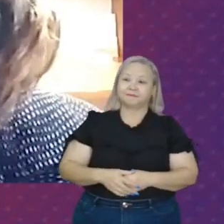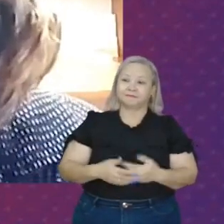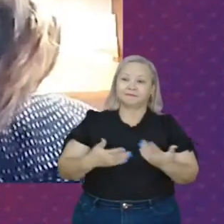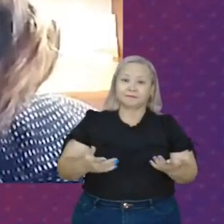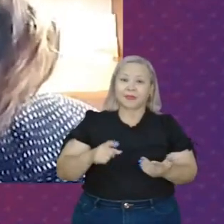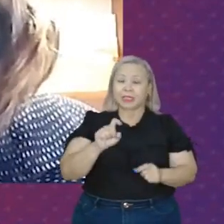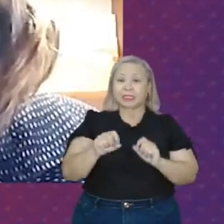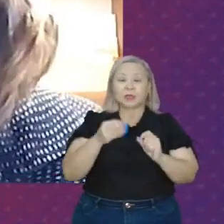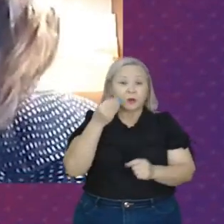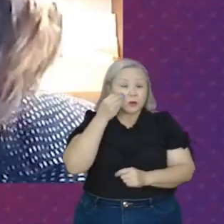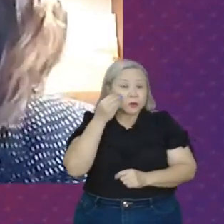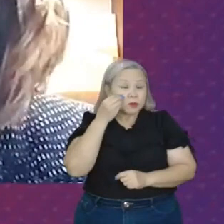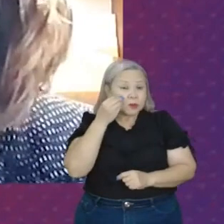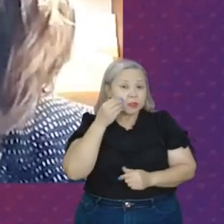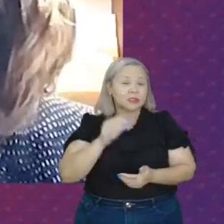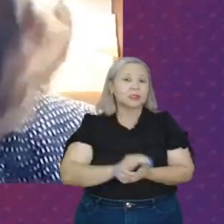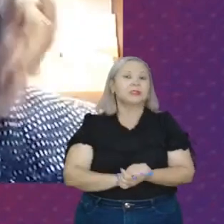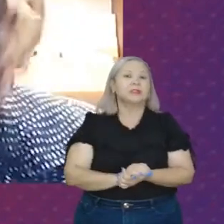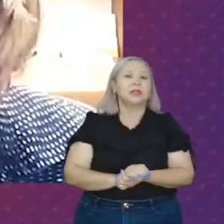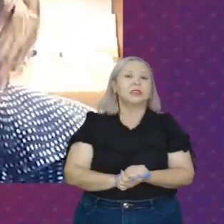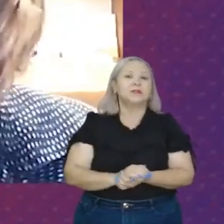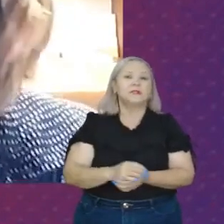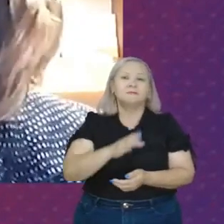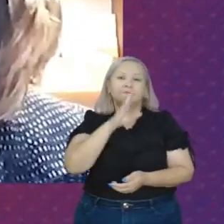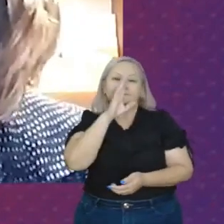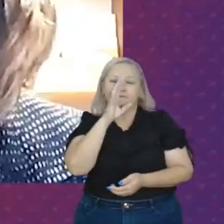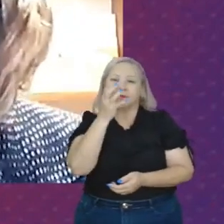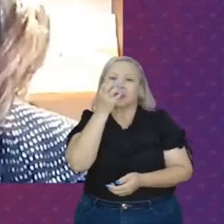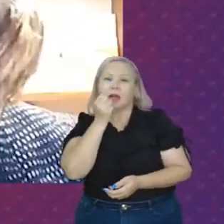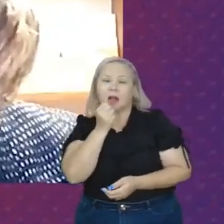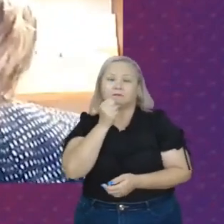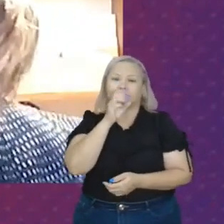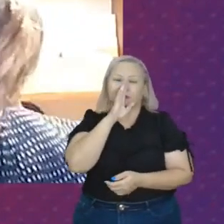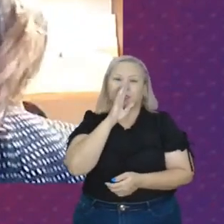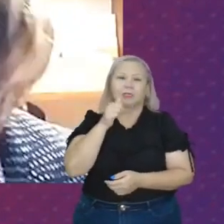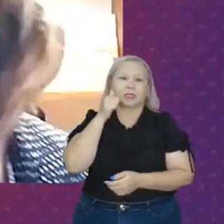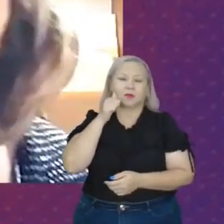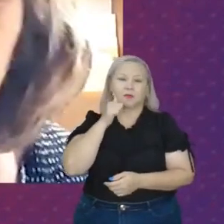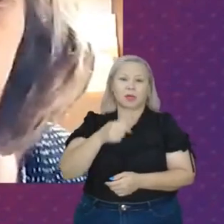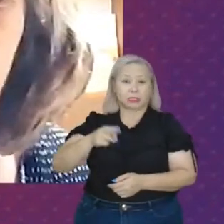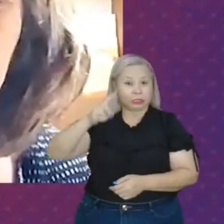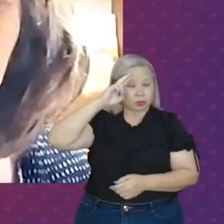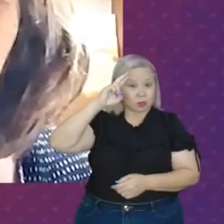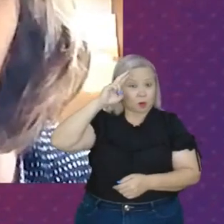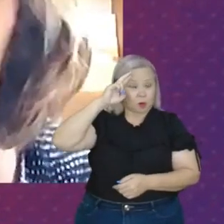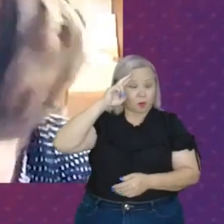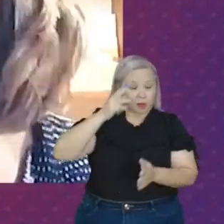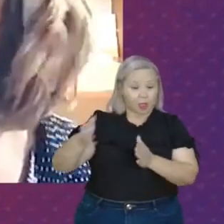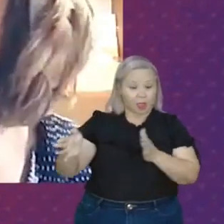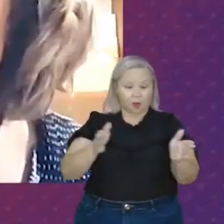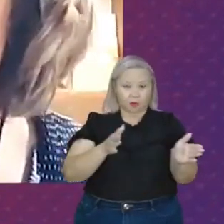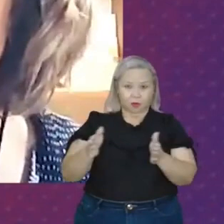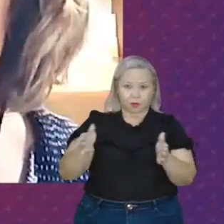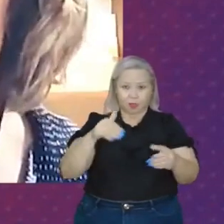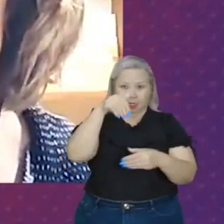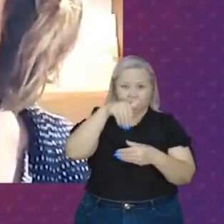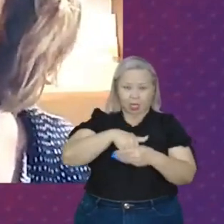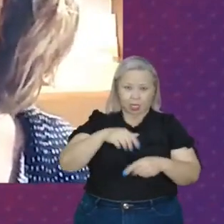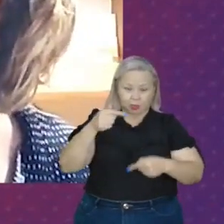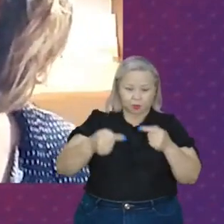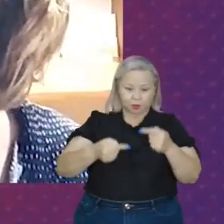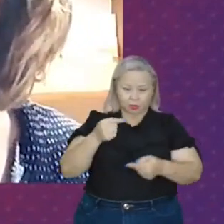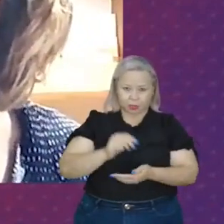São tentativas de nos calar, de nos silenciar, de dominar os nossos mandatos, de dizer: vocês não